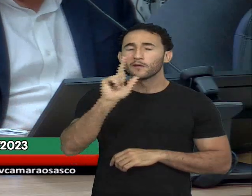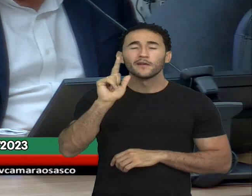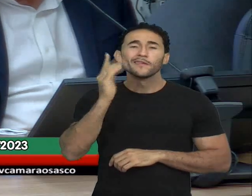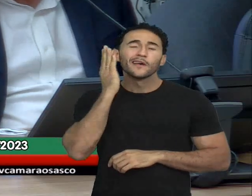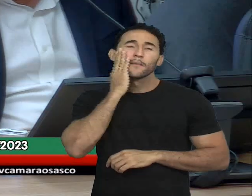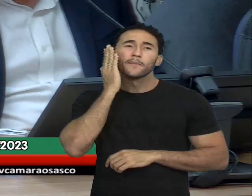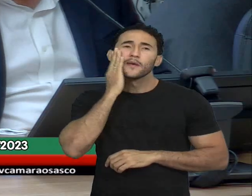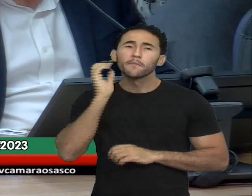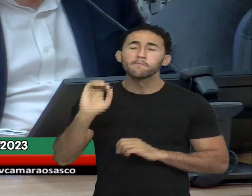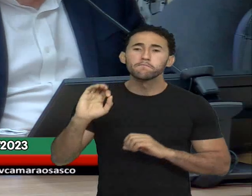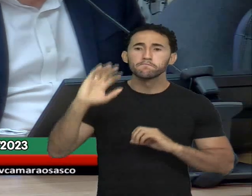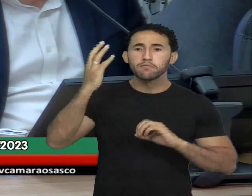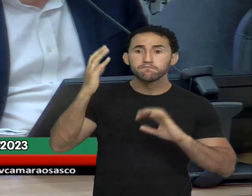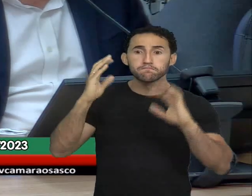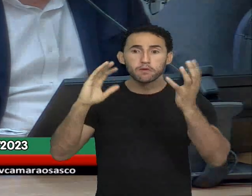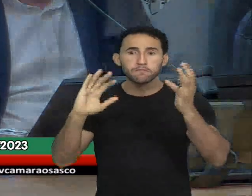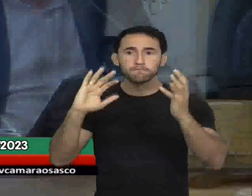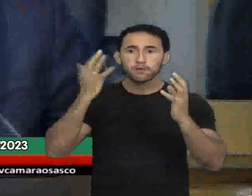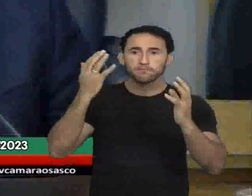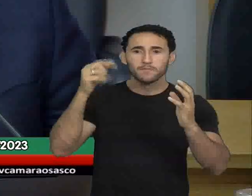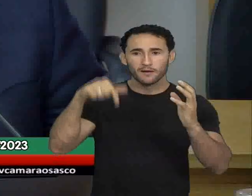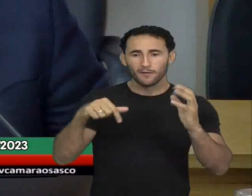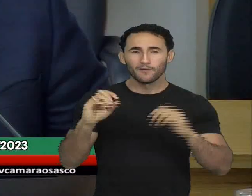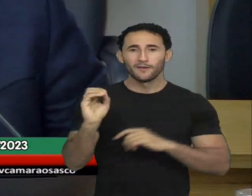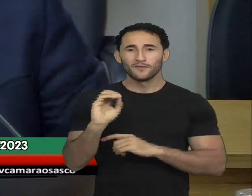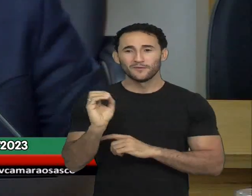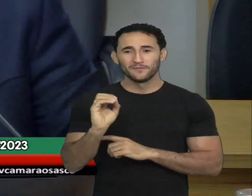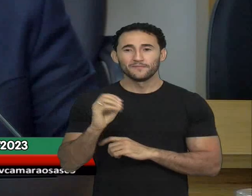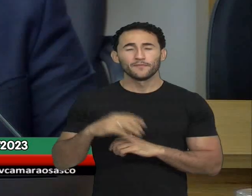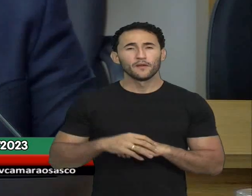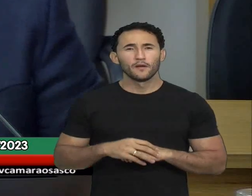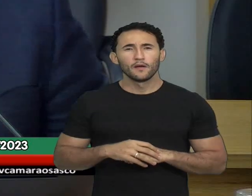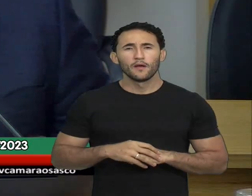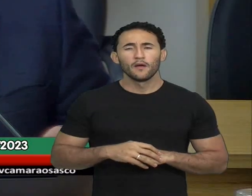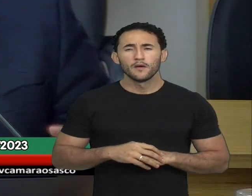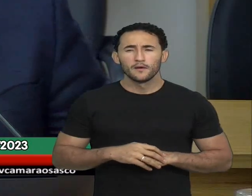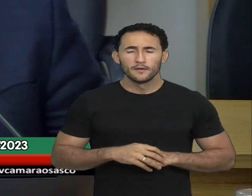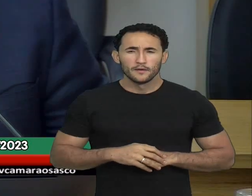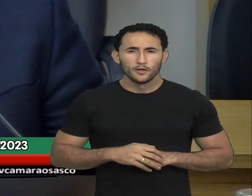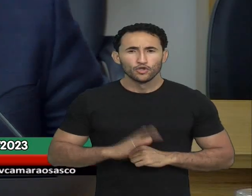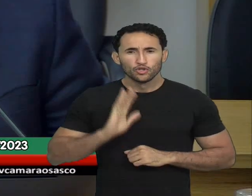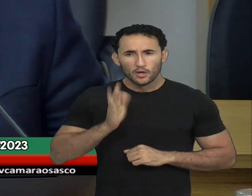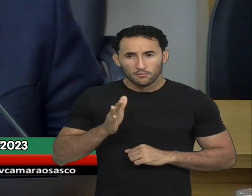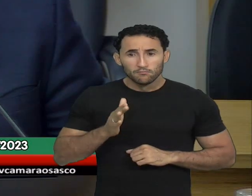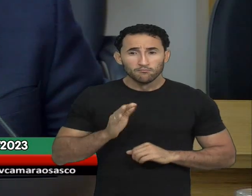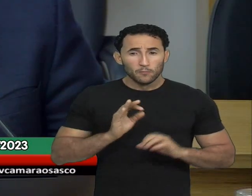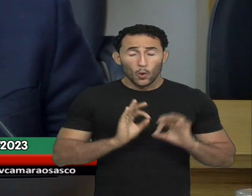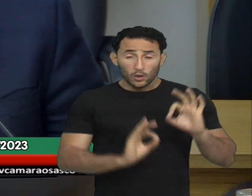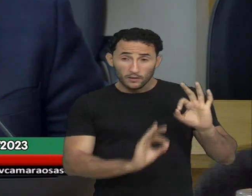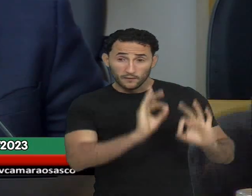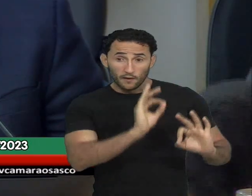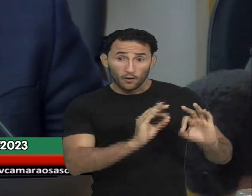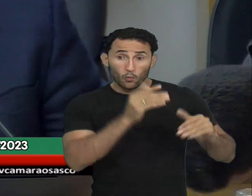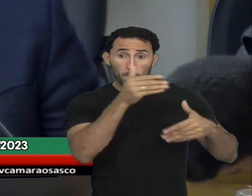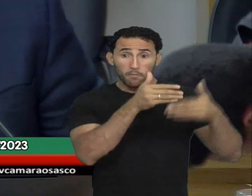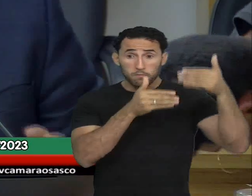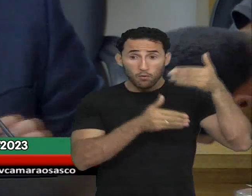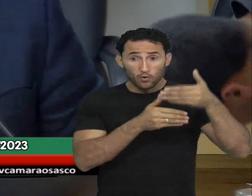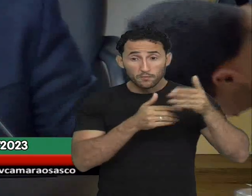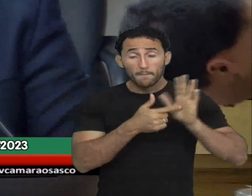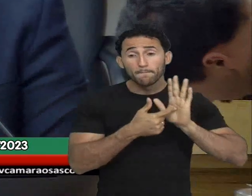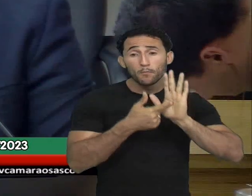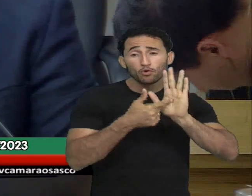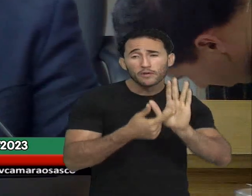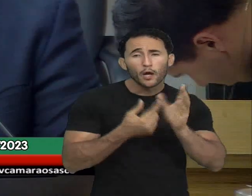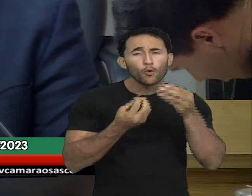dia aqui no município, né? Eu fiz uma apresentação breve para a gente entender um pouco